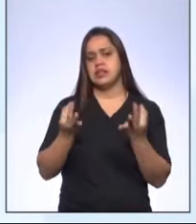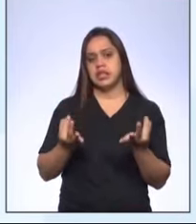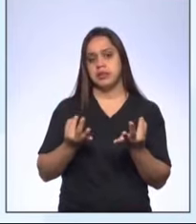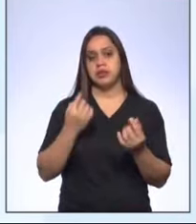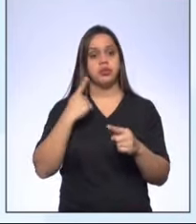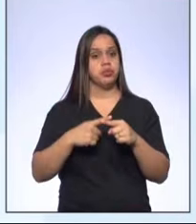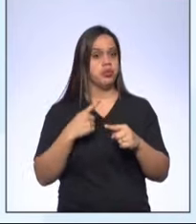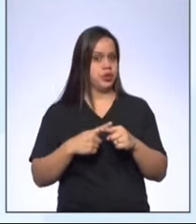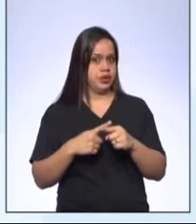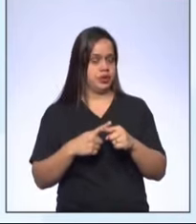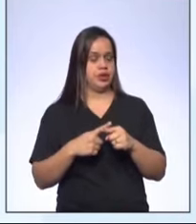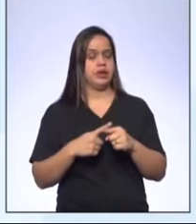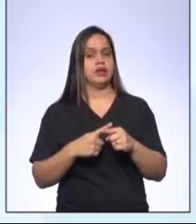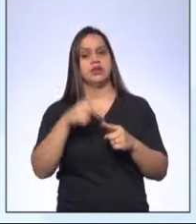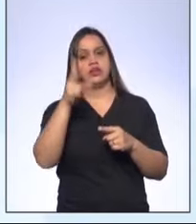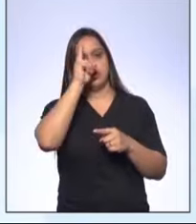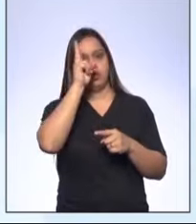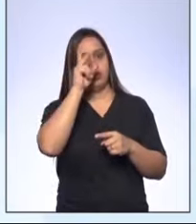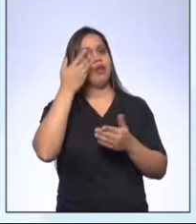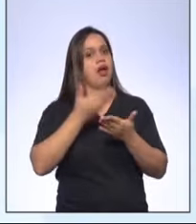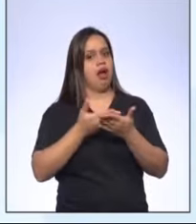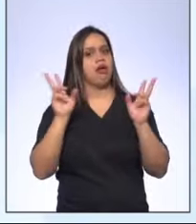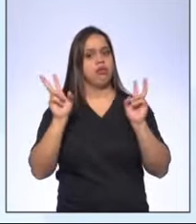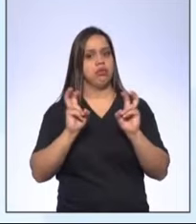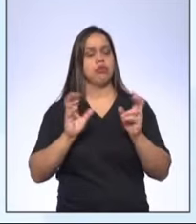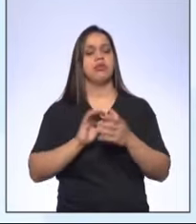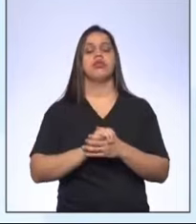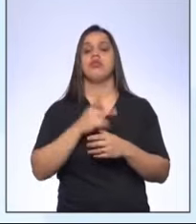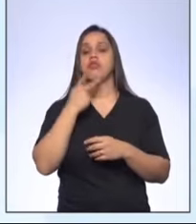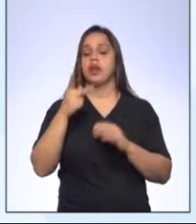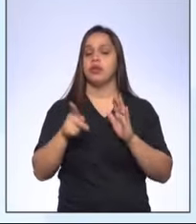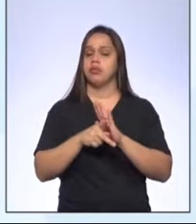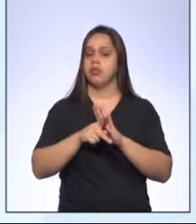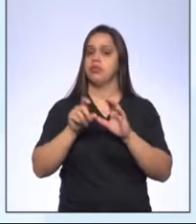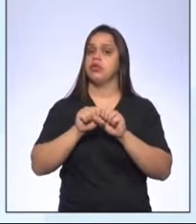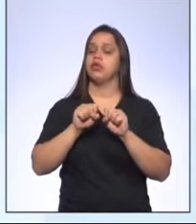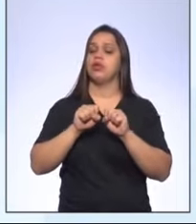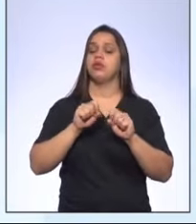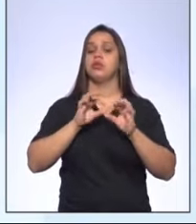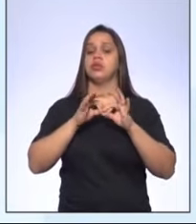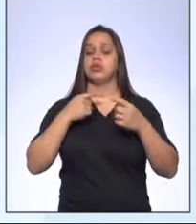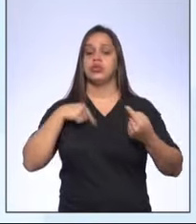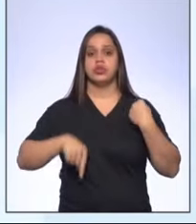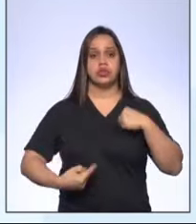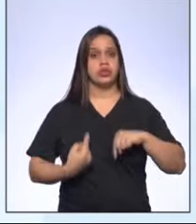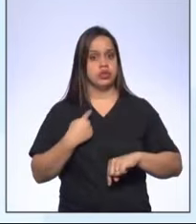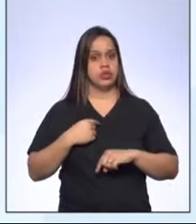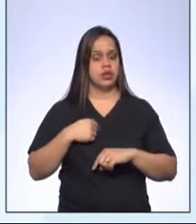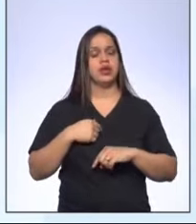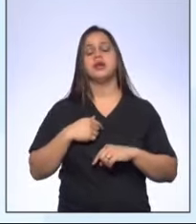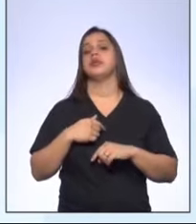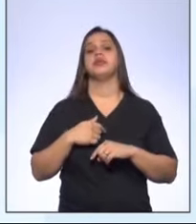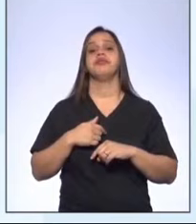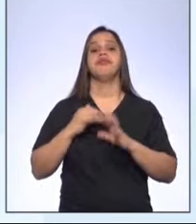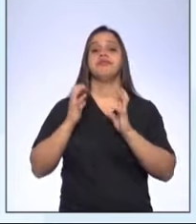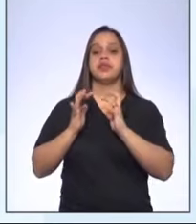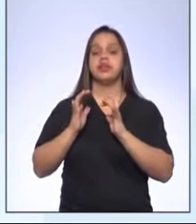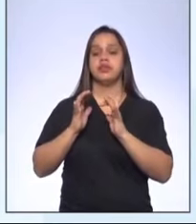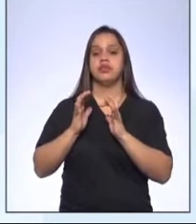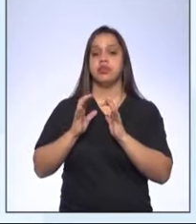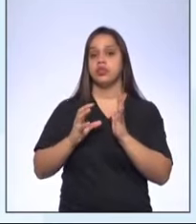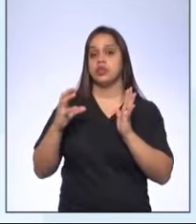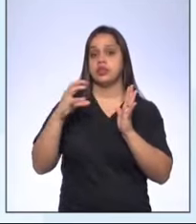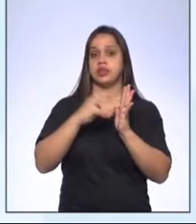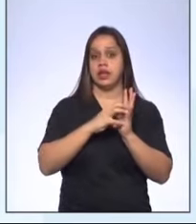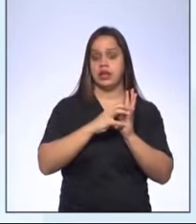Tá? Eu vou falar do sistema nervoso e vou falar do sistema endócrino. Mas ó, então você vai ter o sistema nervoso central, que ele vai ser